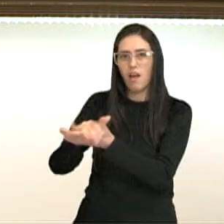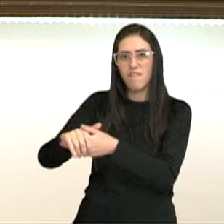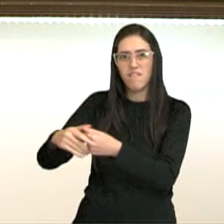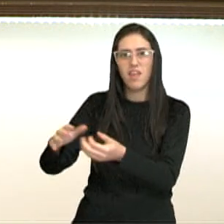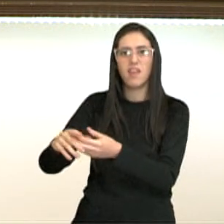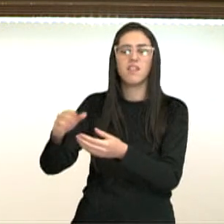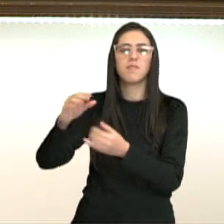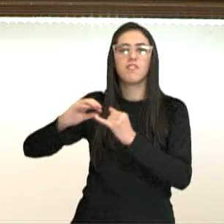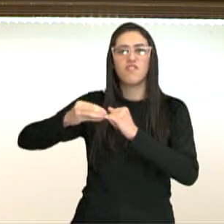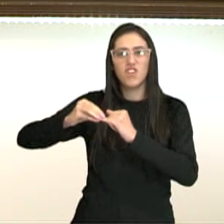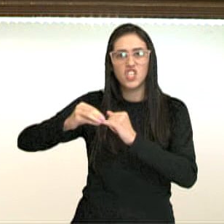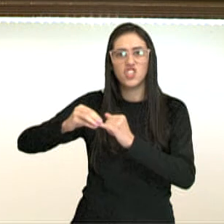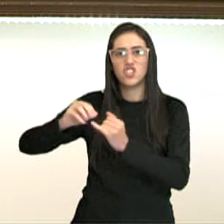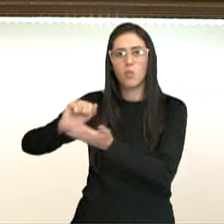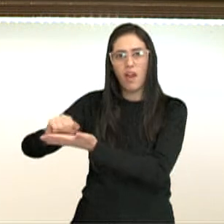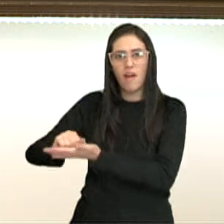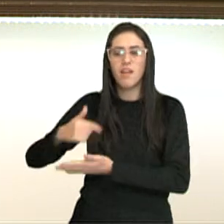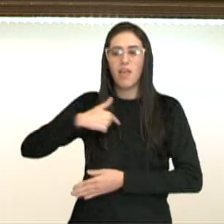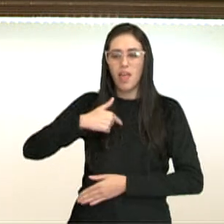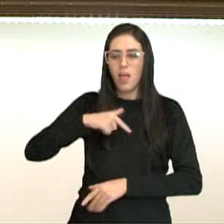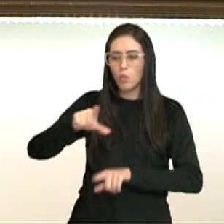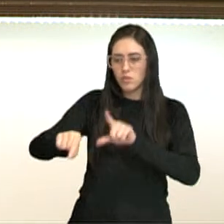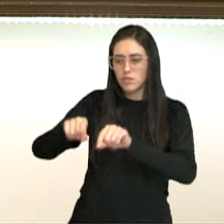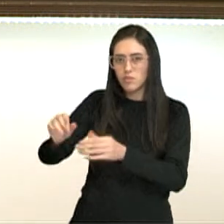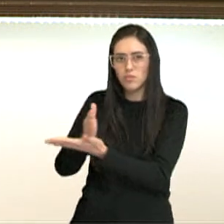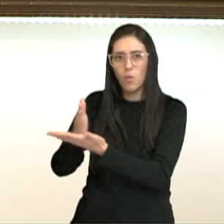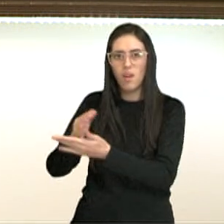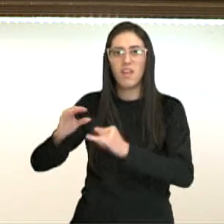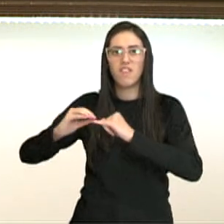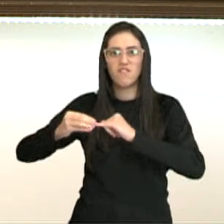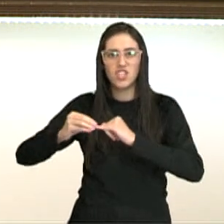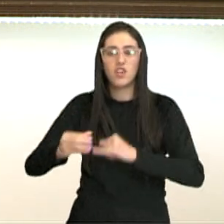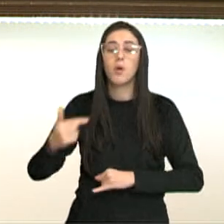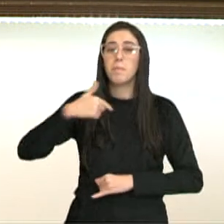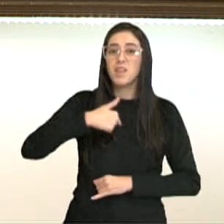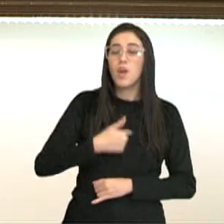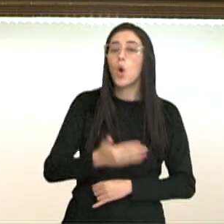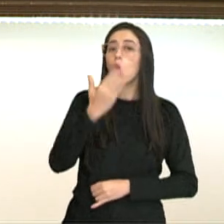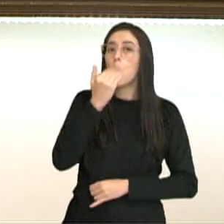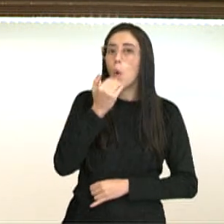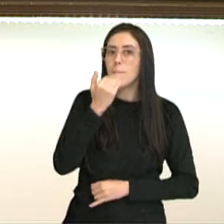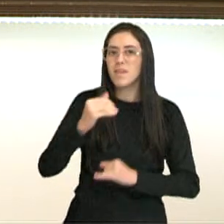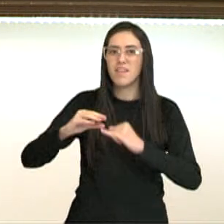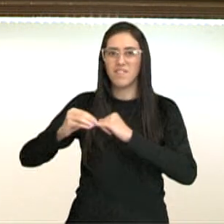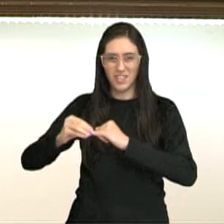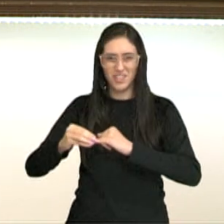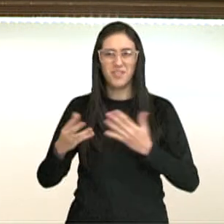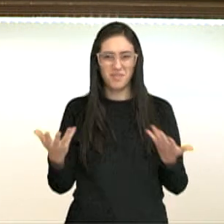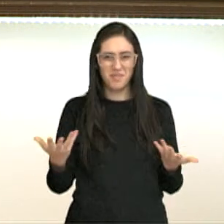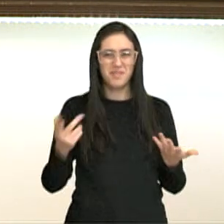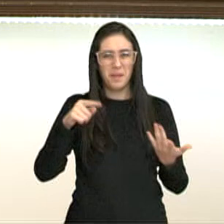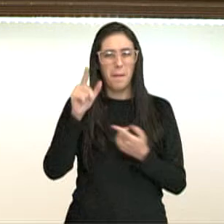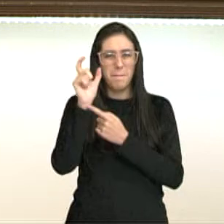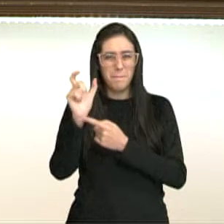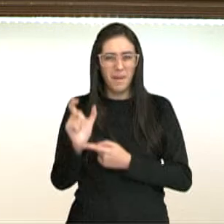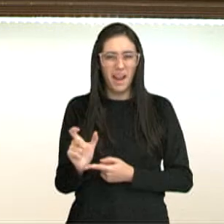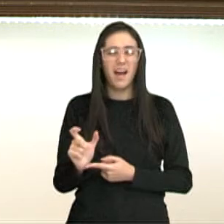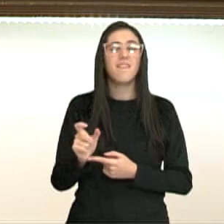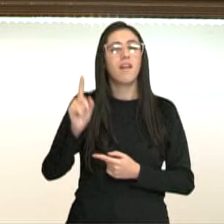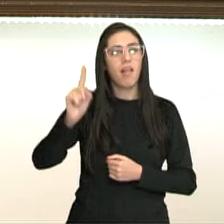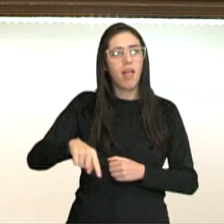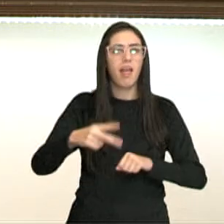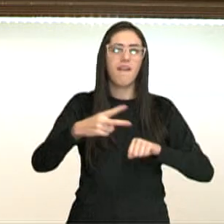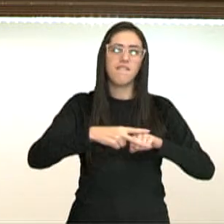escolhi feijão. Eu comi feijão. É o verbo, todas essas palavras que eu coloquei agora ali,